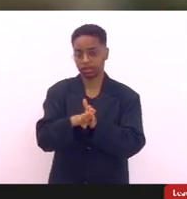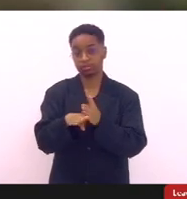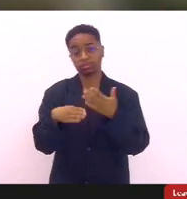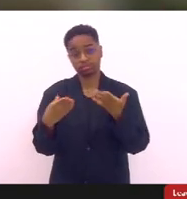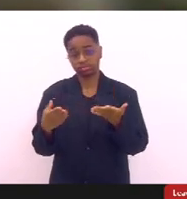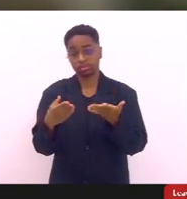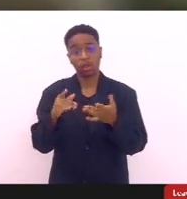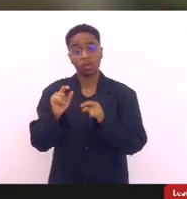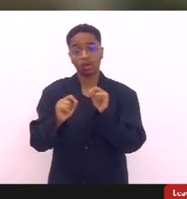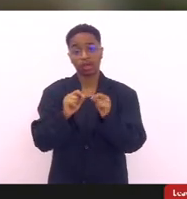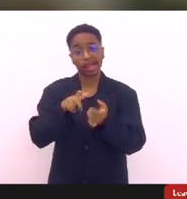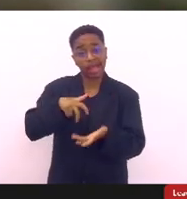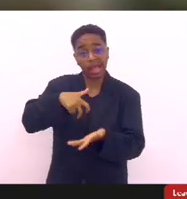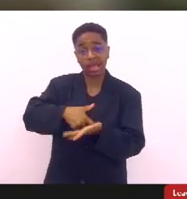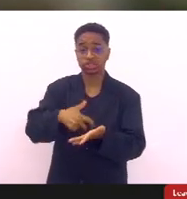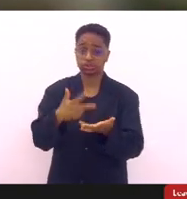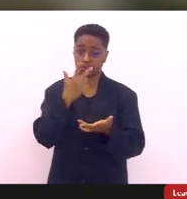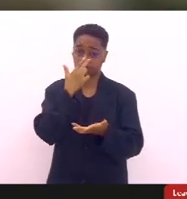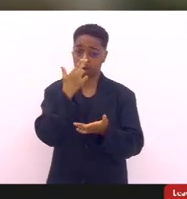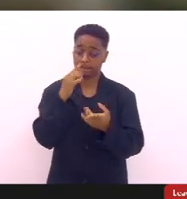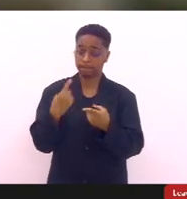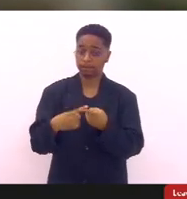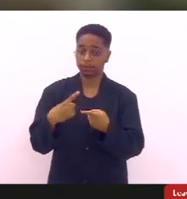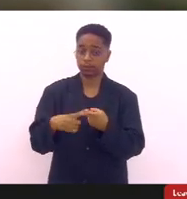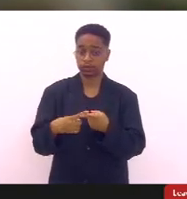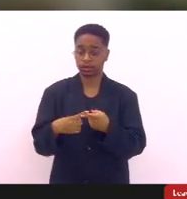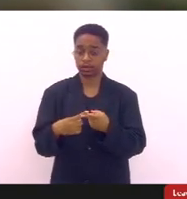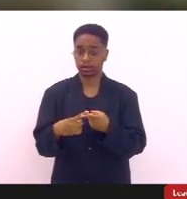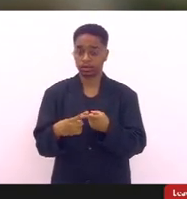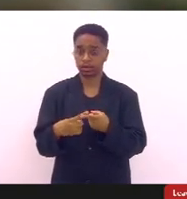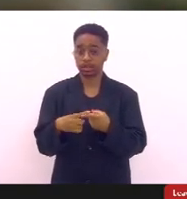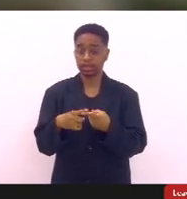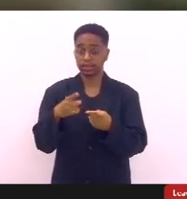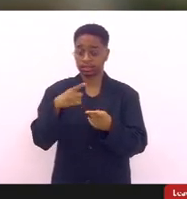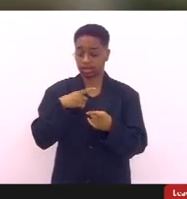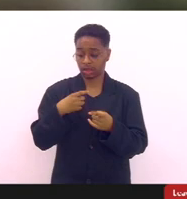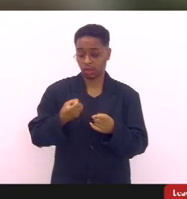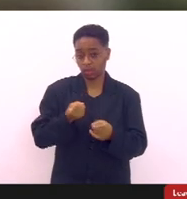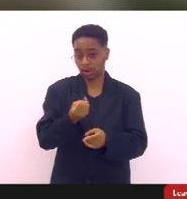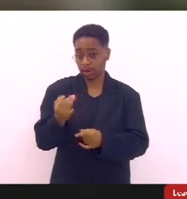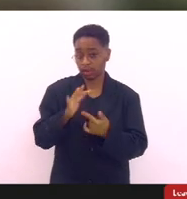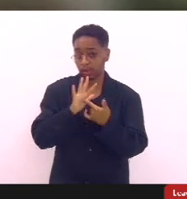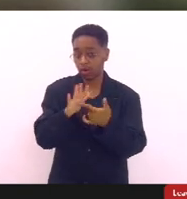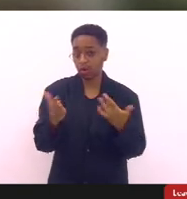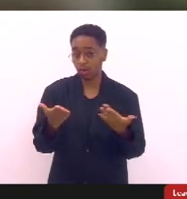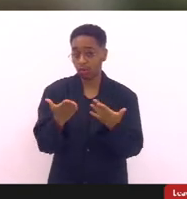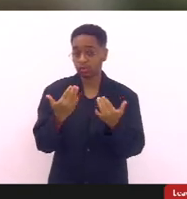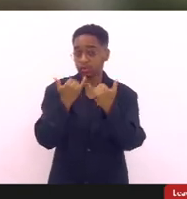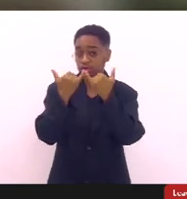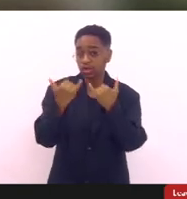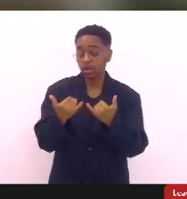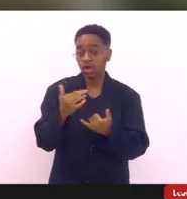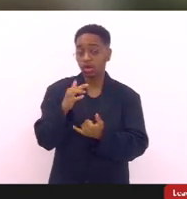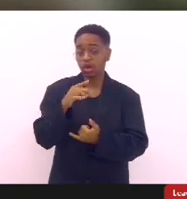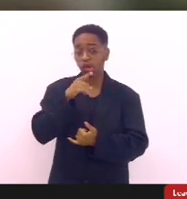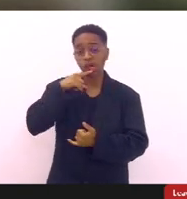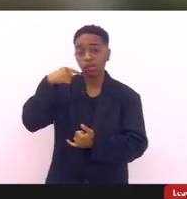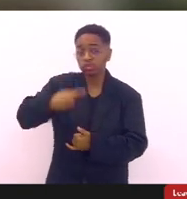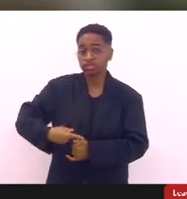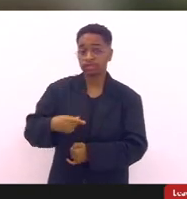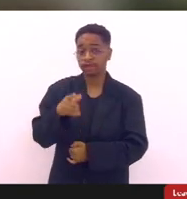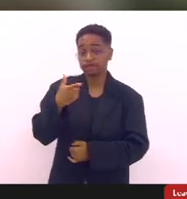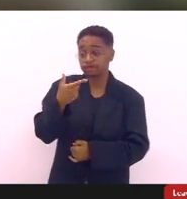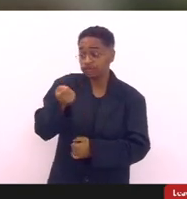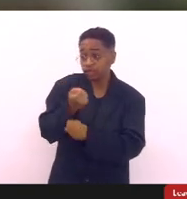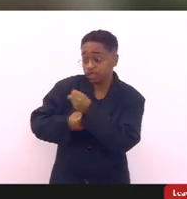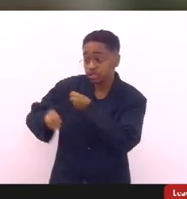condenado. Porque isso é uma questão, com os índices que nós temos no estado do Rio de Janeiro são semelhantes ao da Rússia há 20 anos atrás,